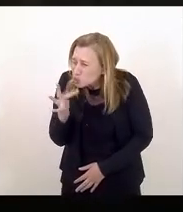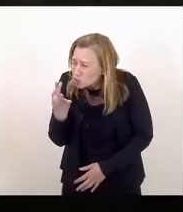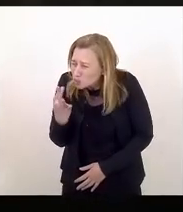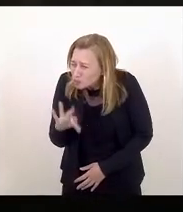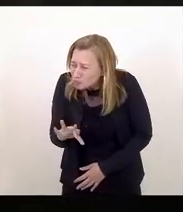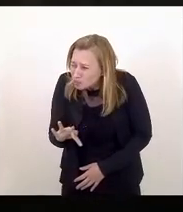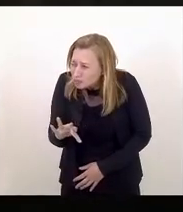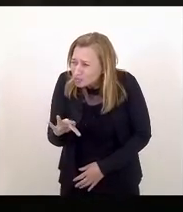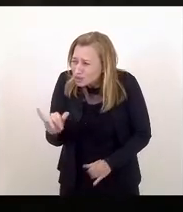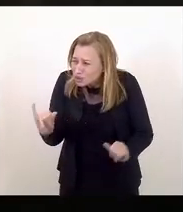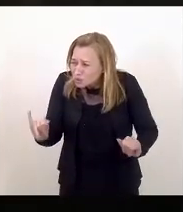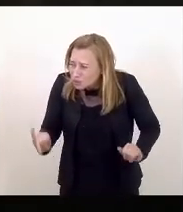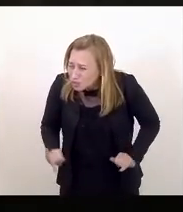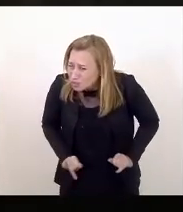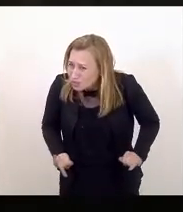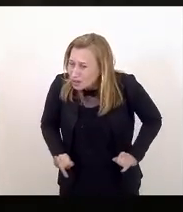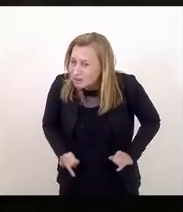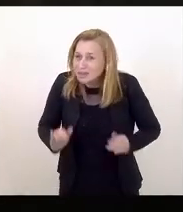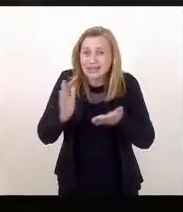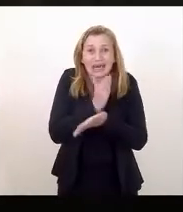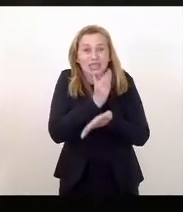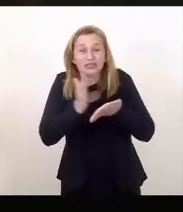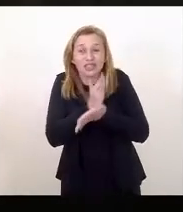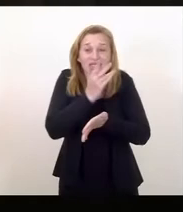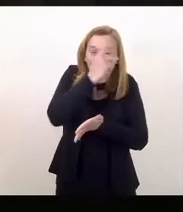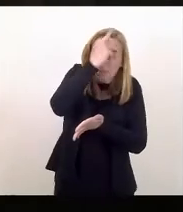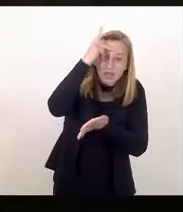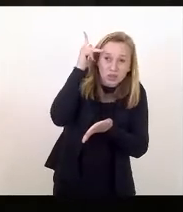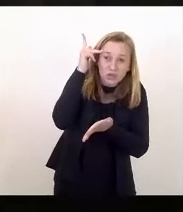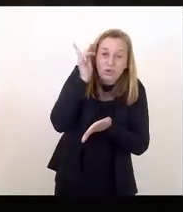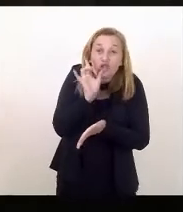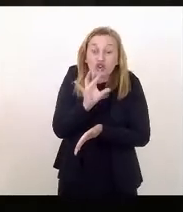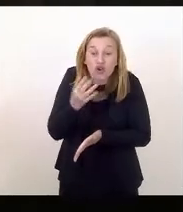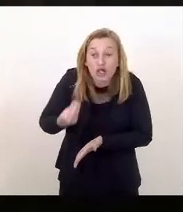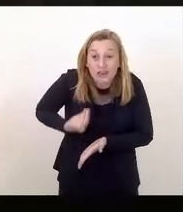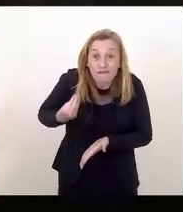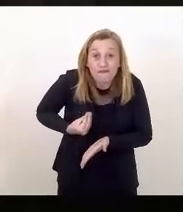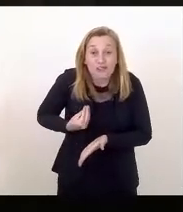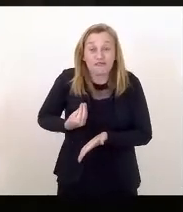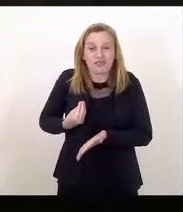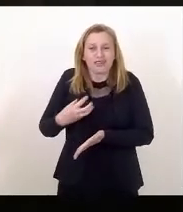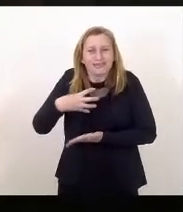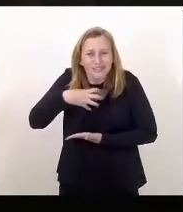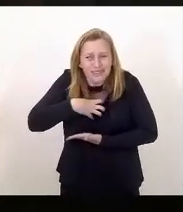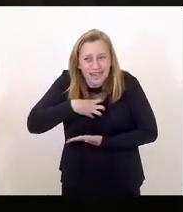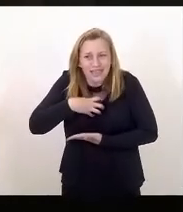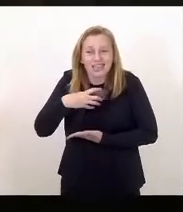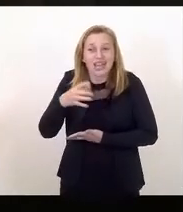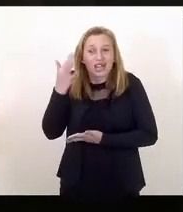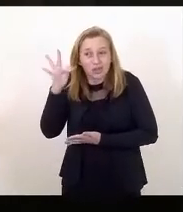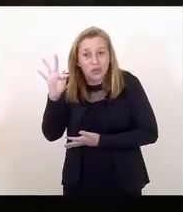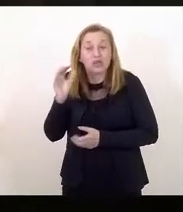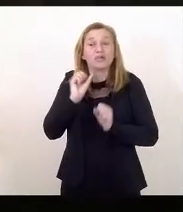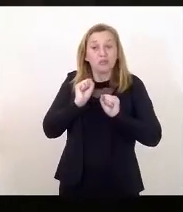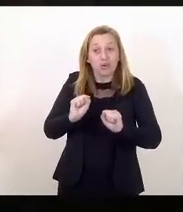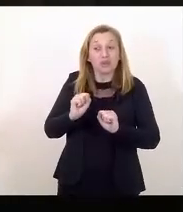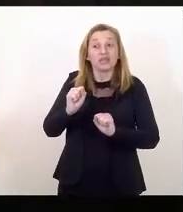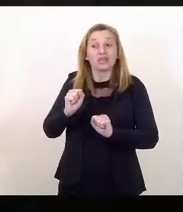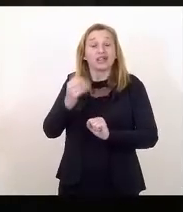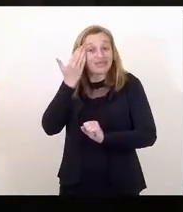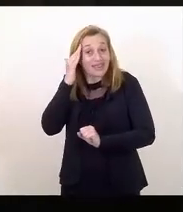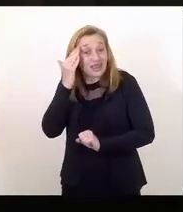que, às vezes, as pessoas, é só quem vive é a dor que pode saber o que isto é,